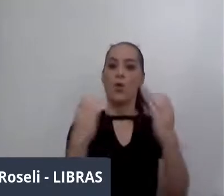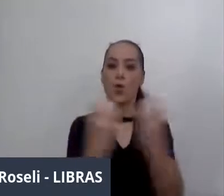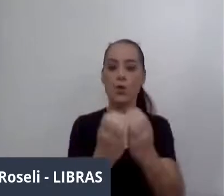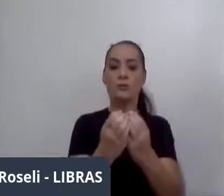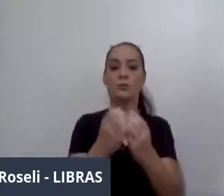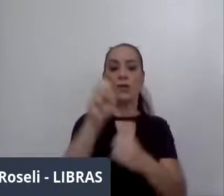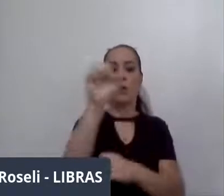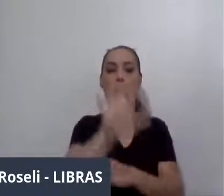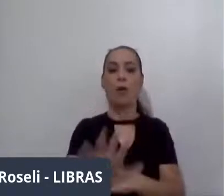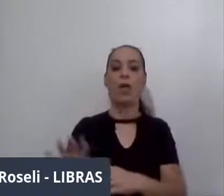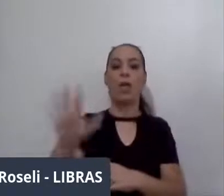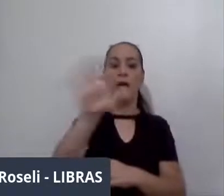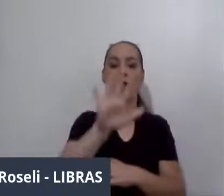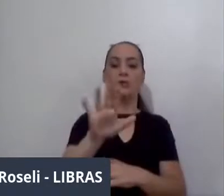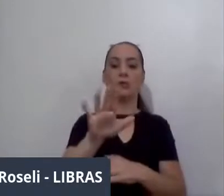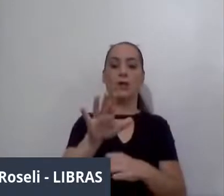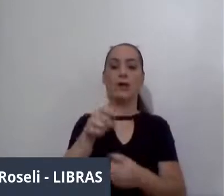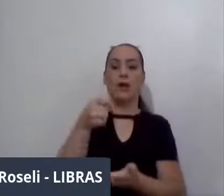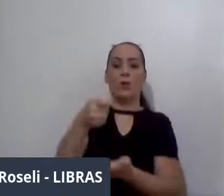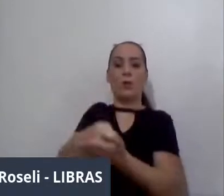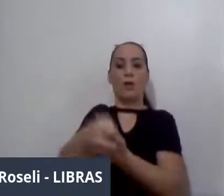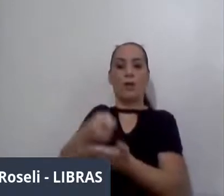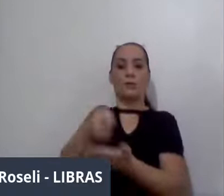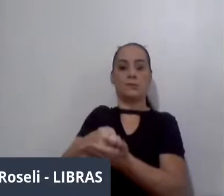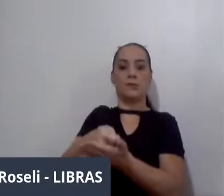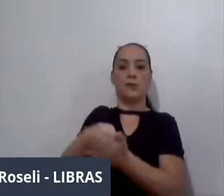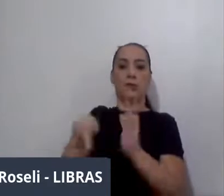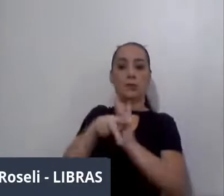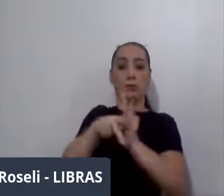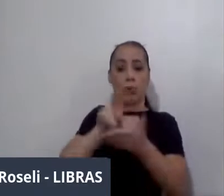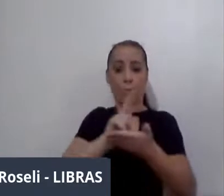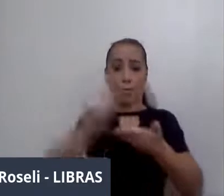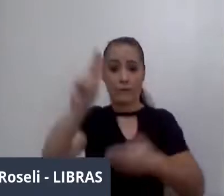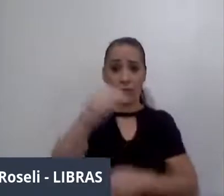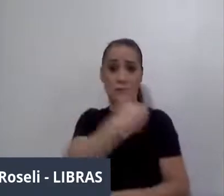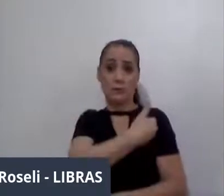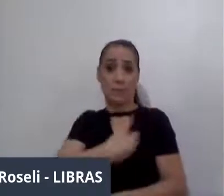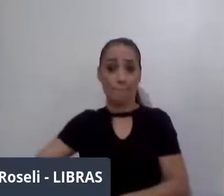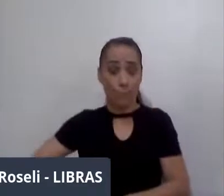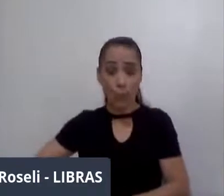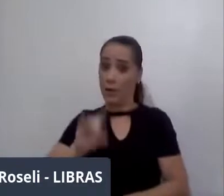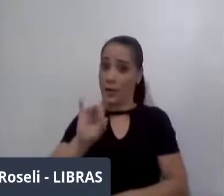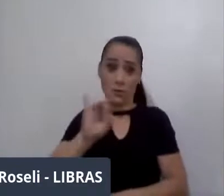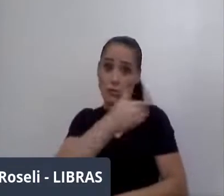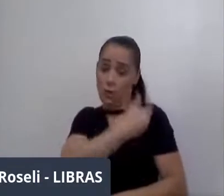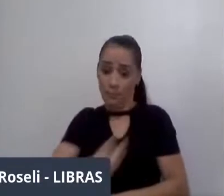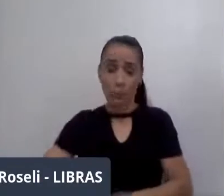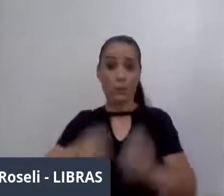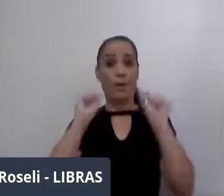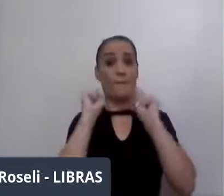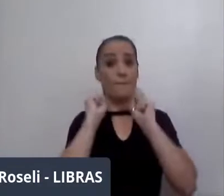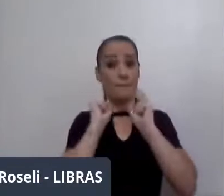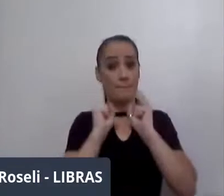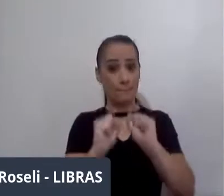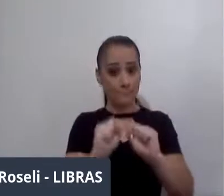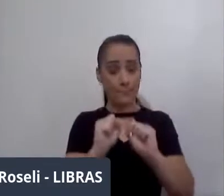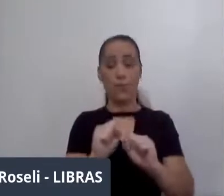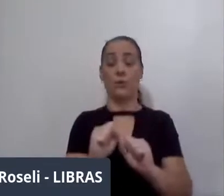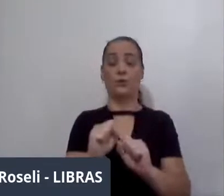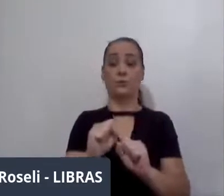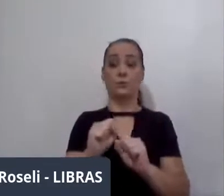que esse diploma seja revalidado numa universidade pública. Somente pública pode fazer a revalidação do diploma. E